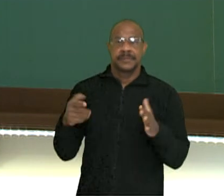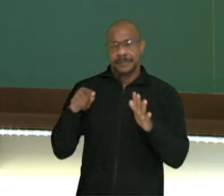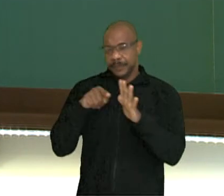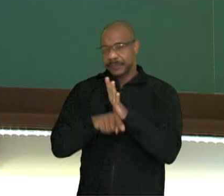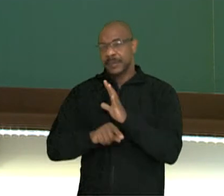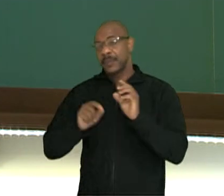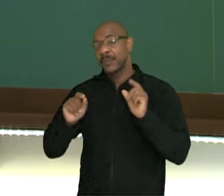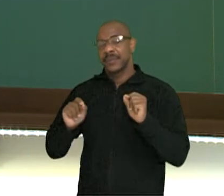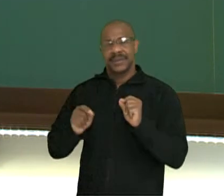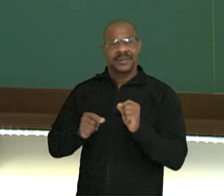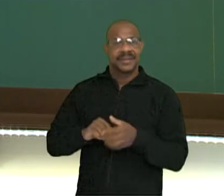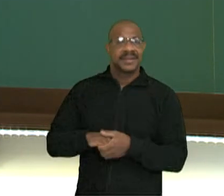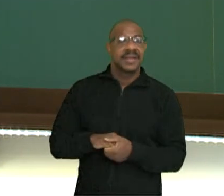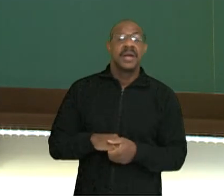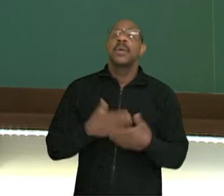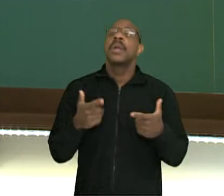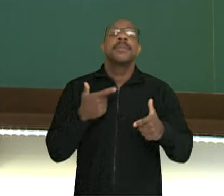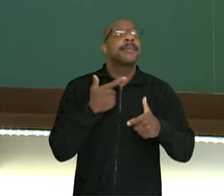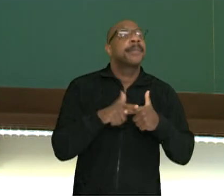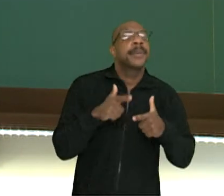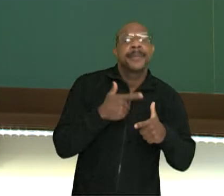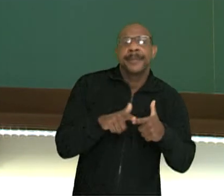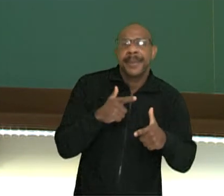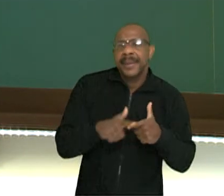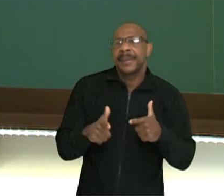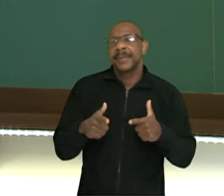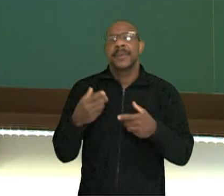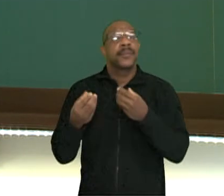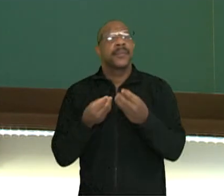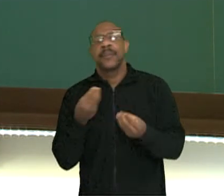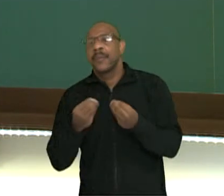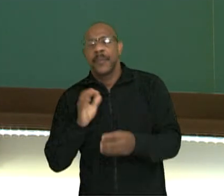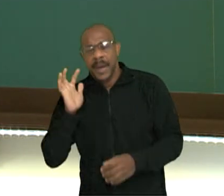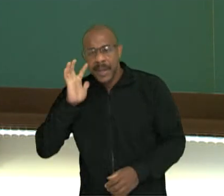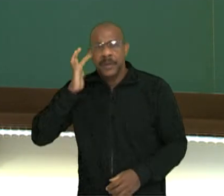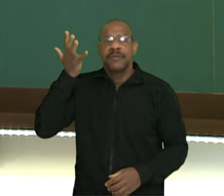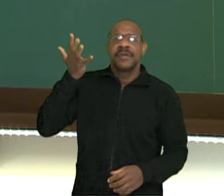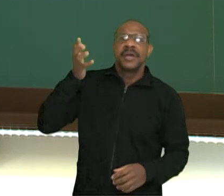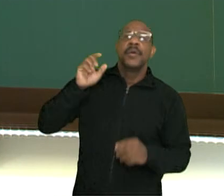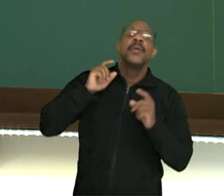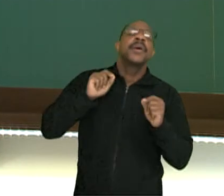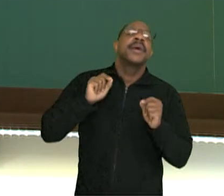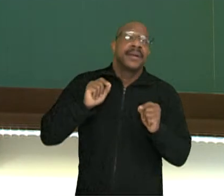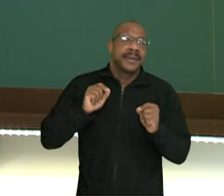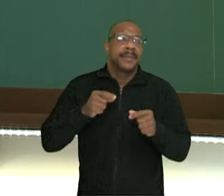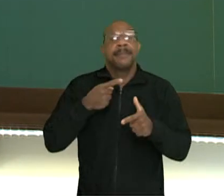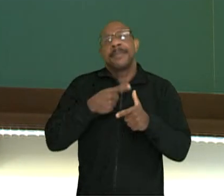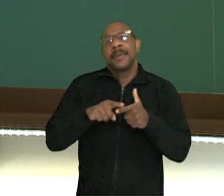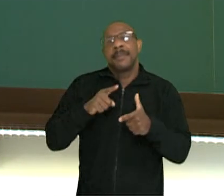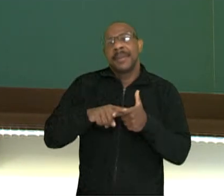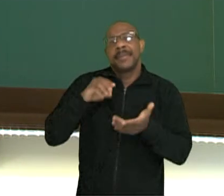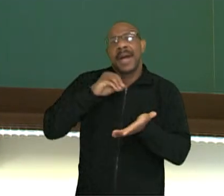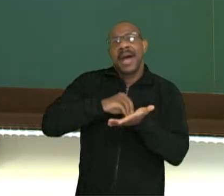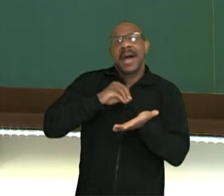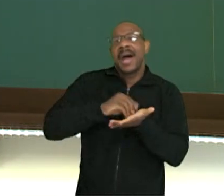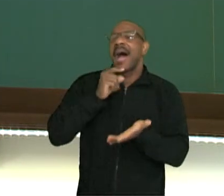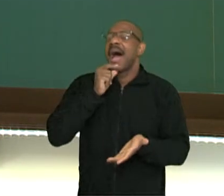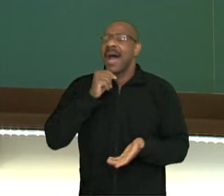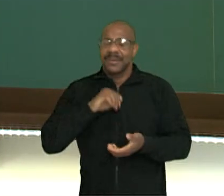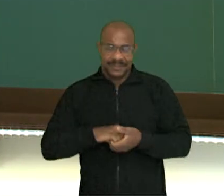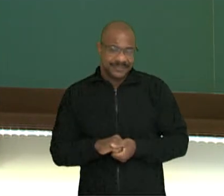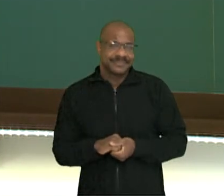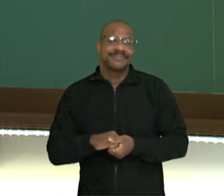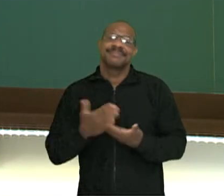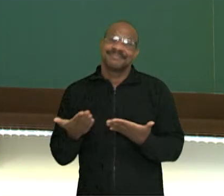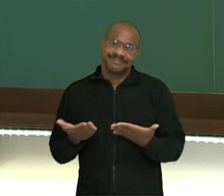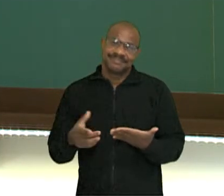perguntei, quais as consequências, as causas, como resolver o quê? A falta d'água. Esse problema